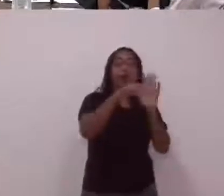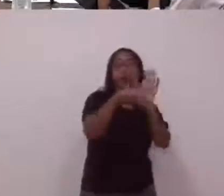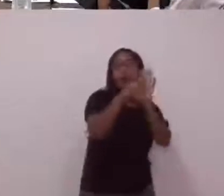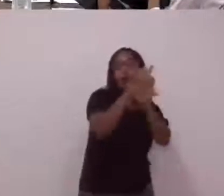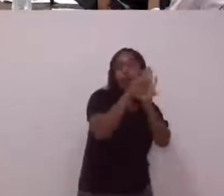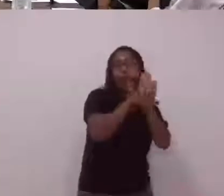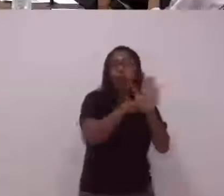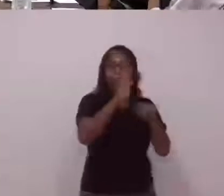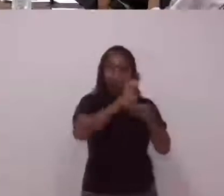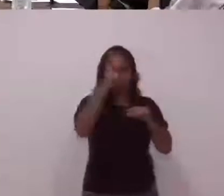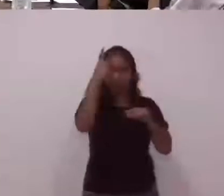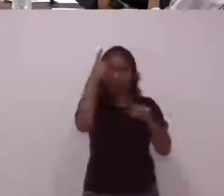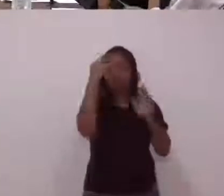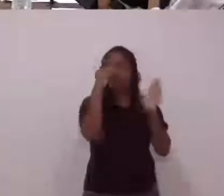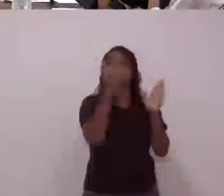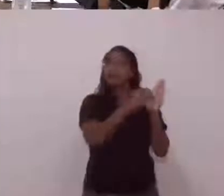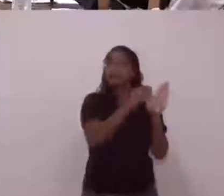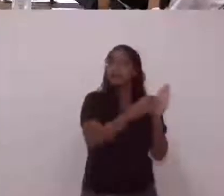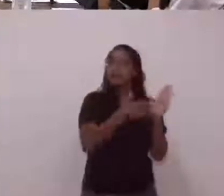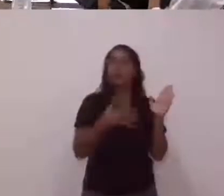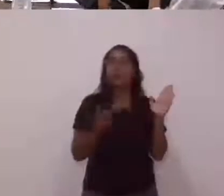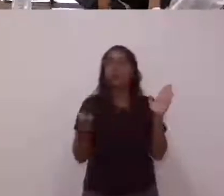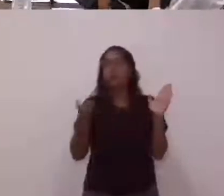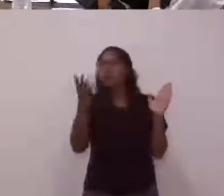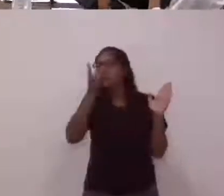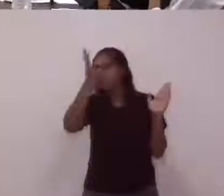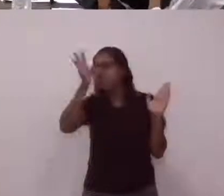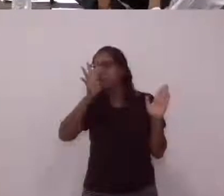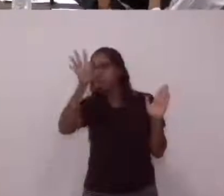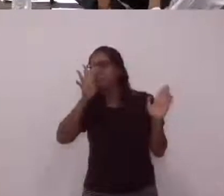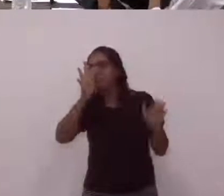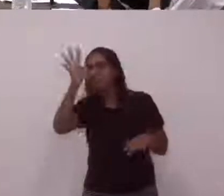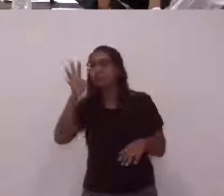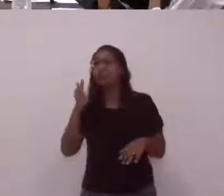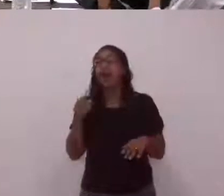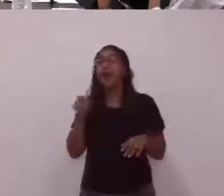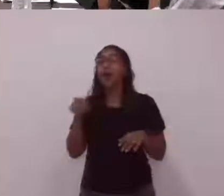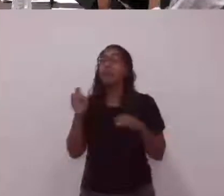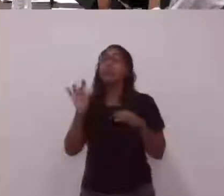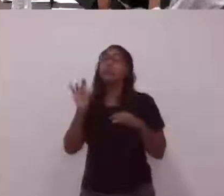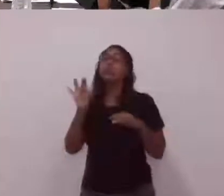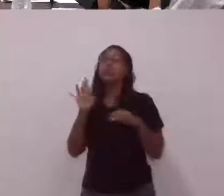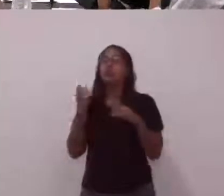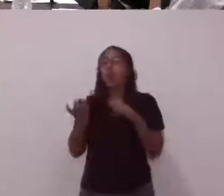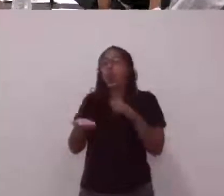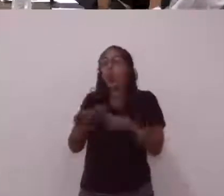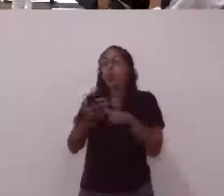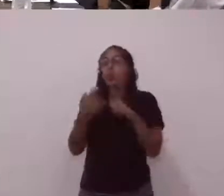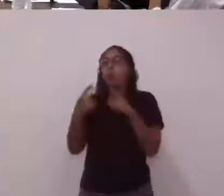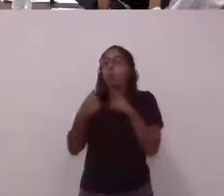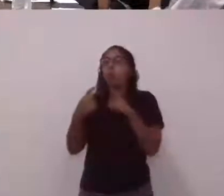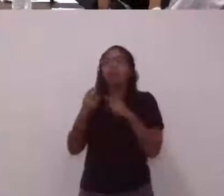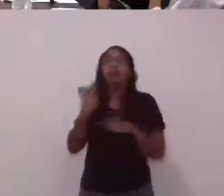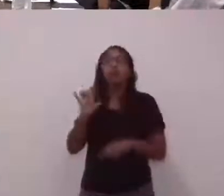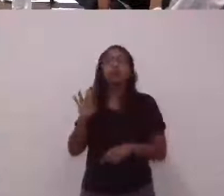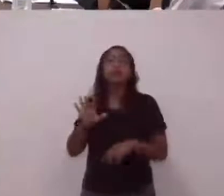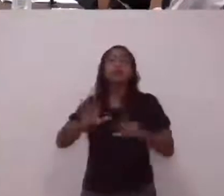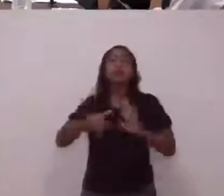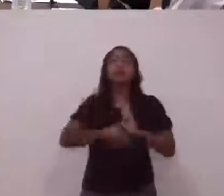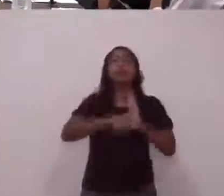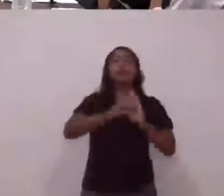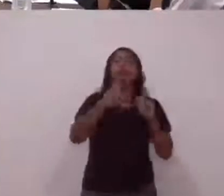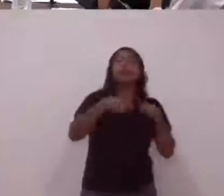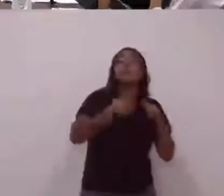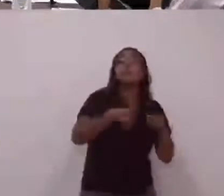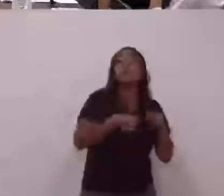precipitado, apenas baseado em tratativas verbais, sem conhecer as exigências de adequação